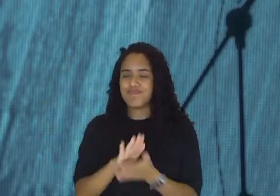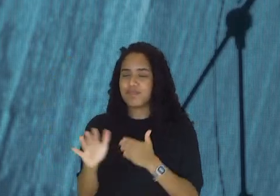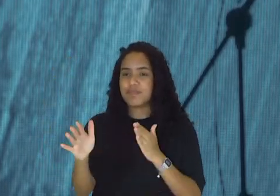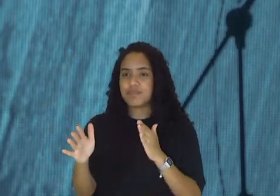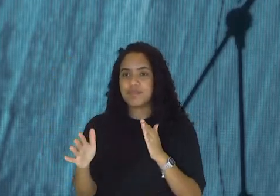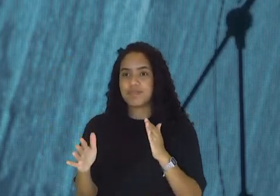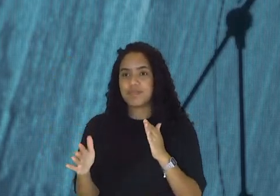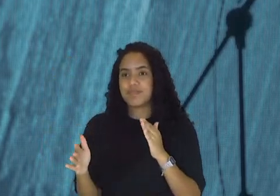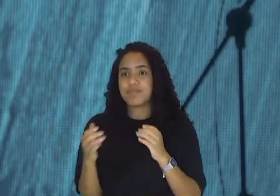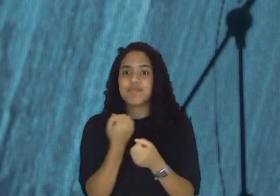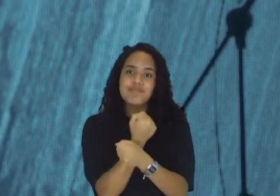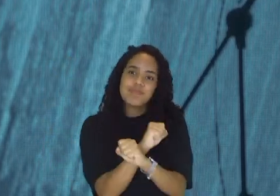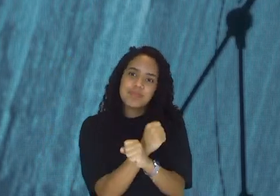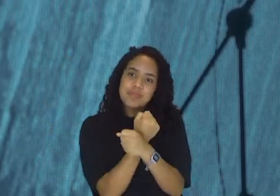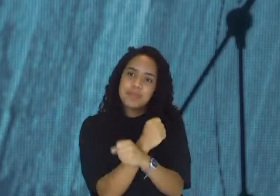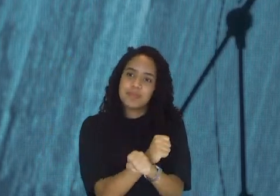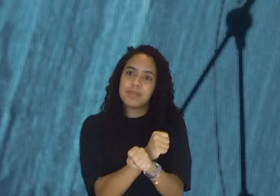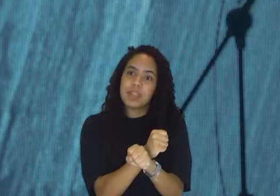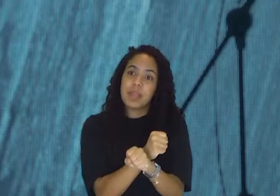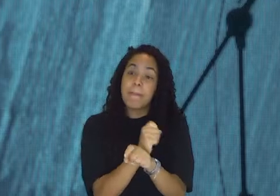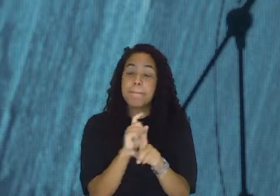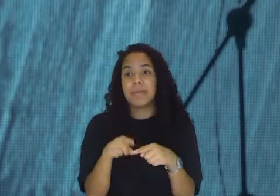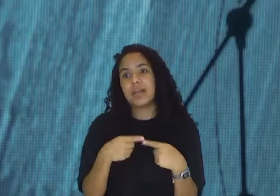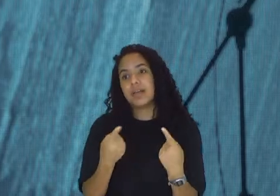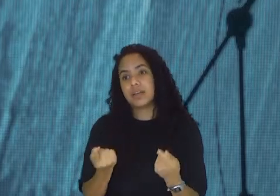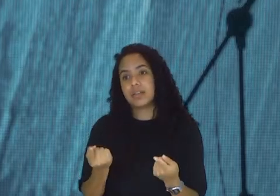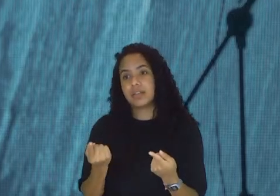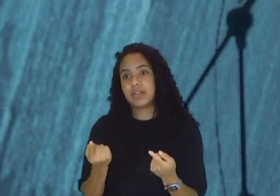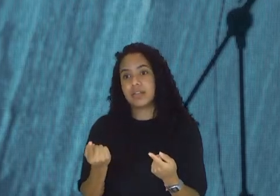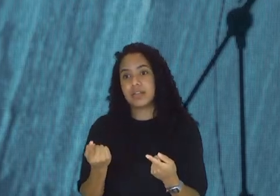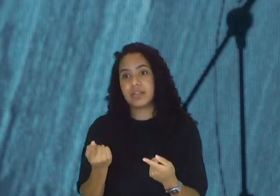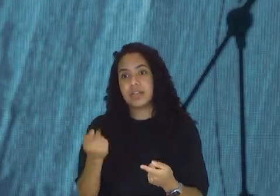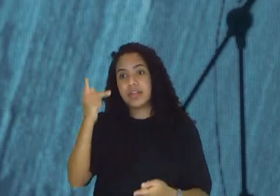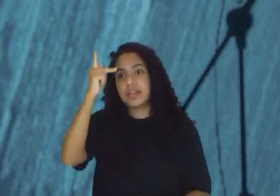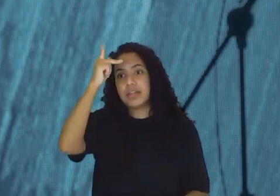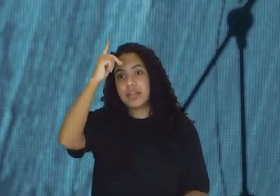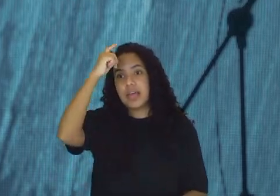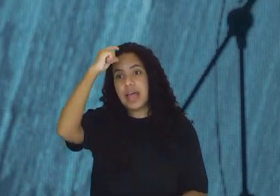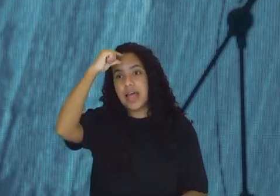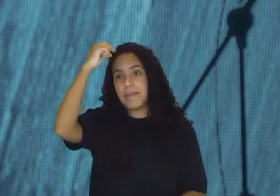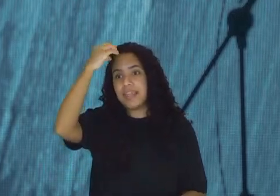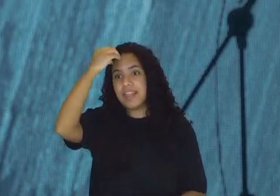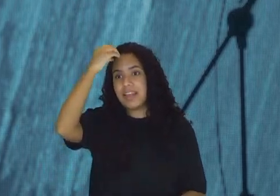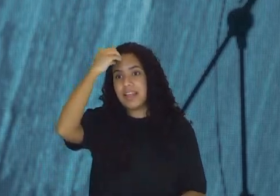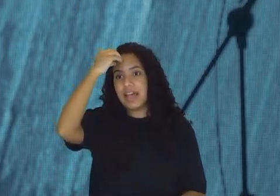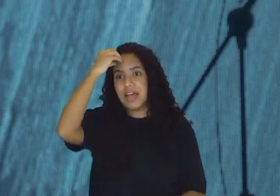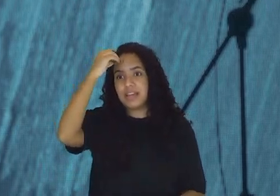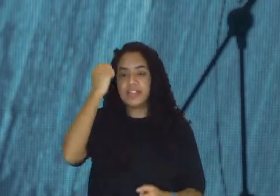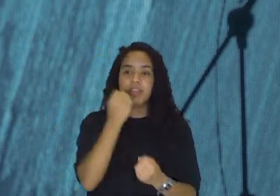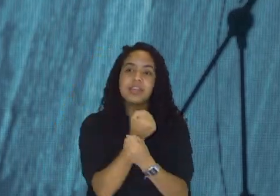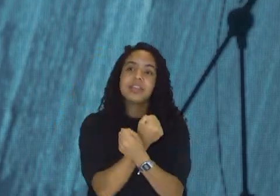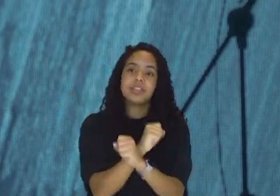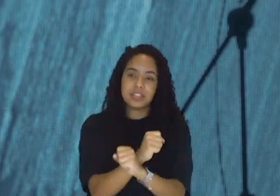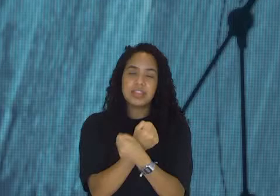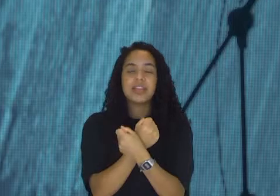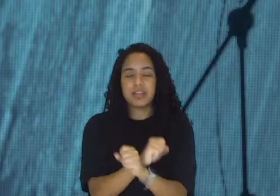Muitas vezes isso acontece com a igreja. Nós somos tirados da orfandade espiritual. Ele hoje é o nosso pai. Lá atrás ele era só um Deus